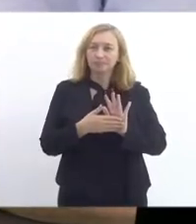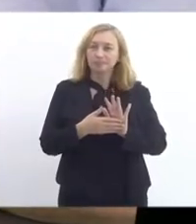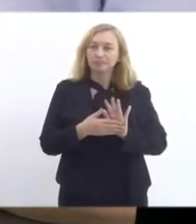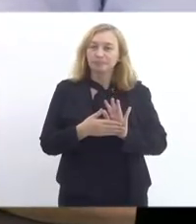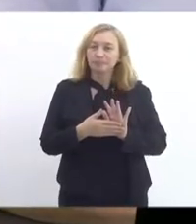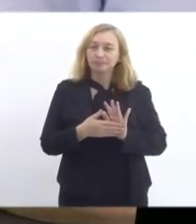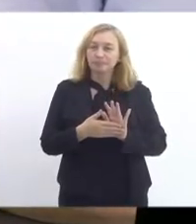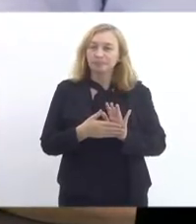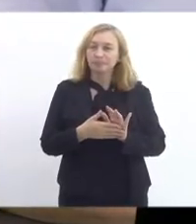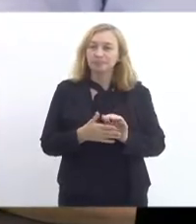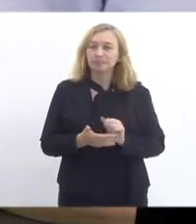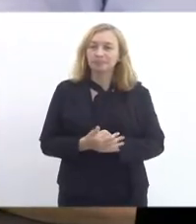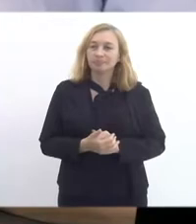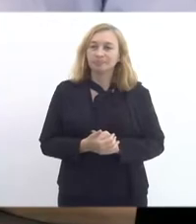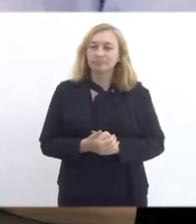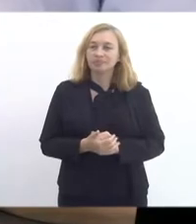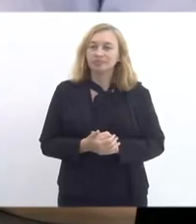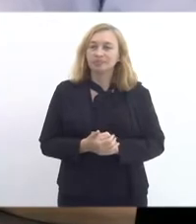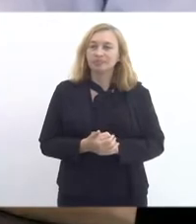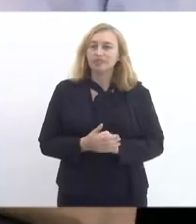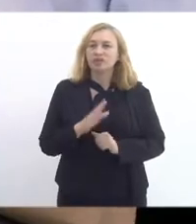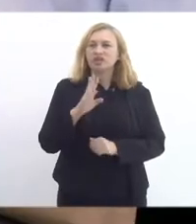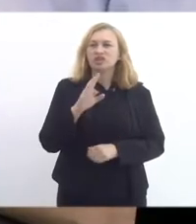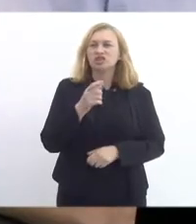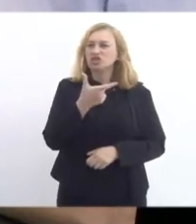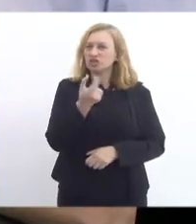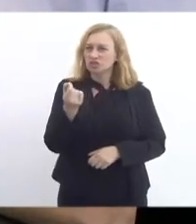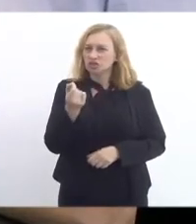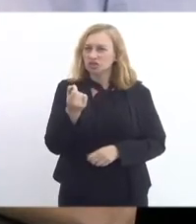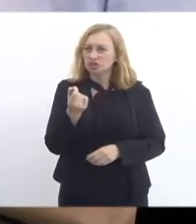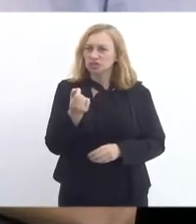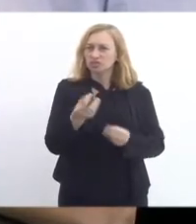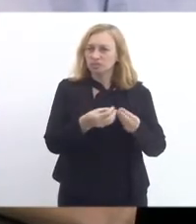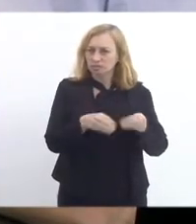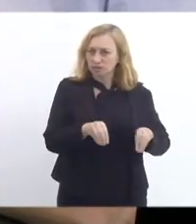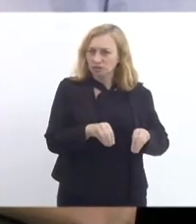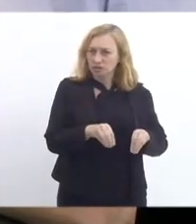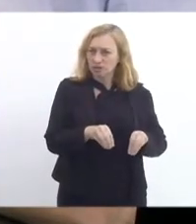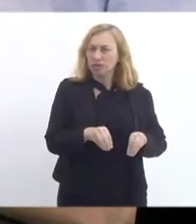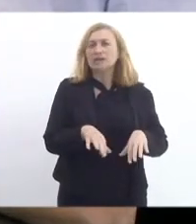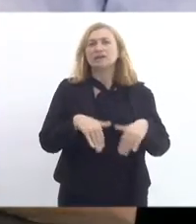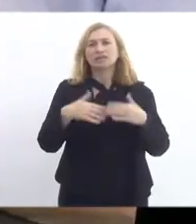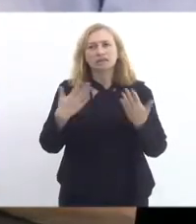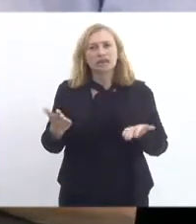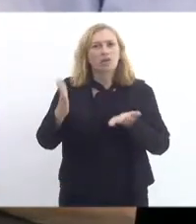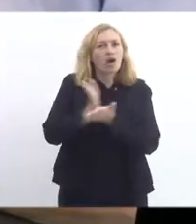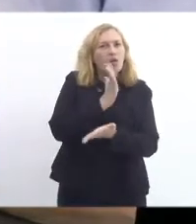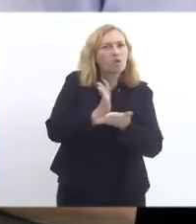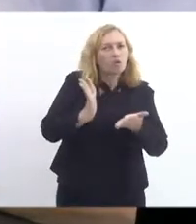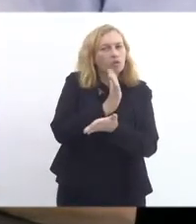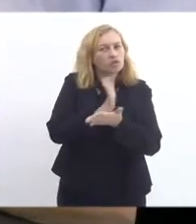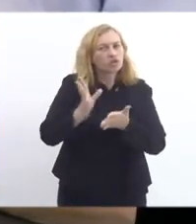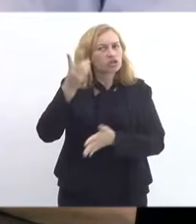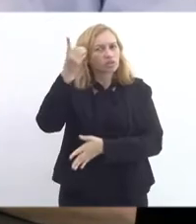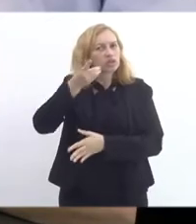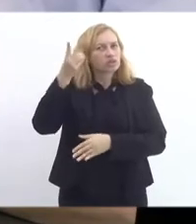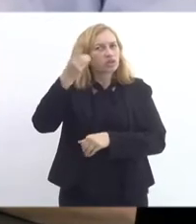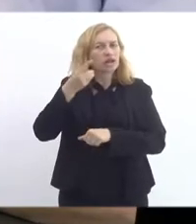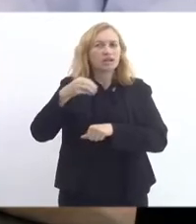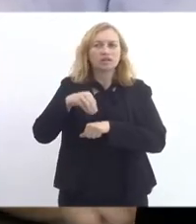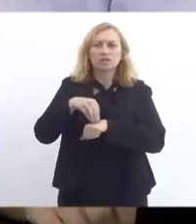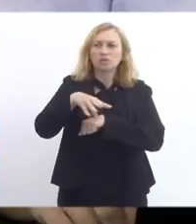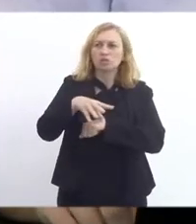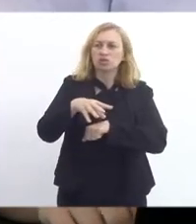um bloco, por exemplo, de 20 prejudicabilidades. Então, alguns deputados destacam o que